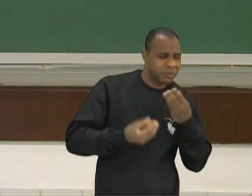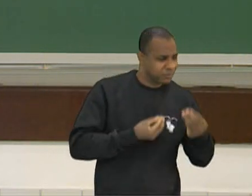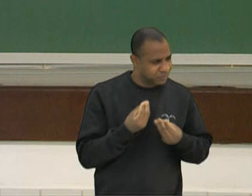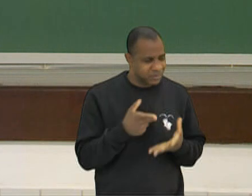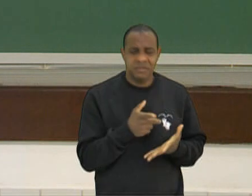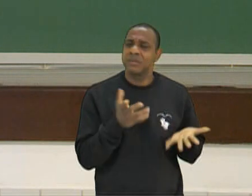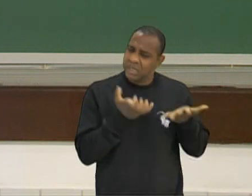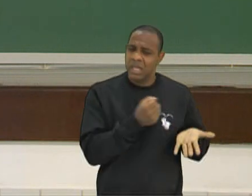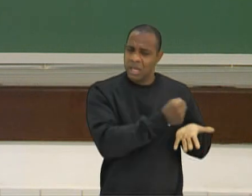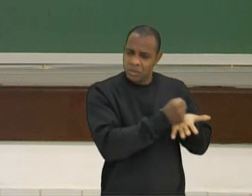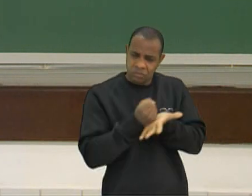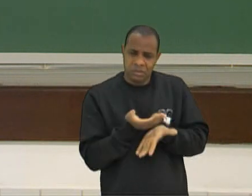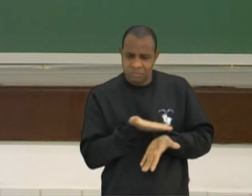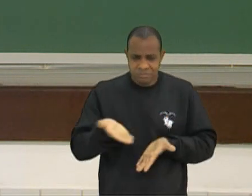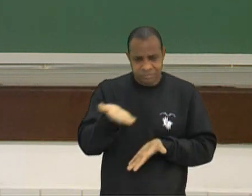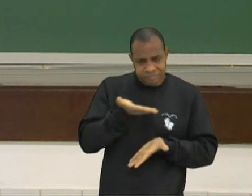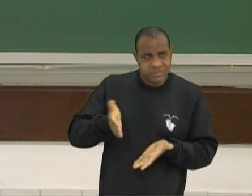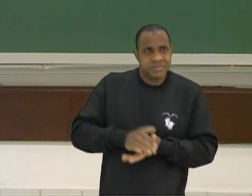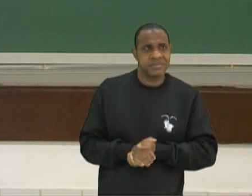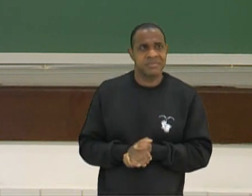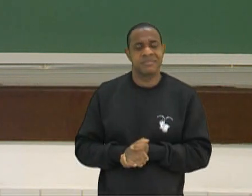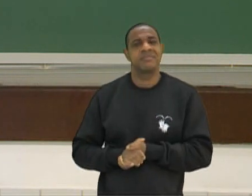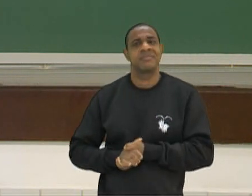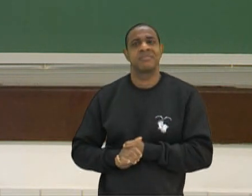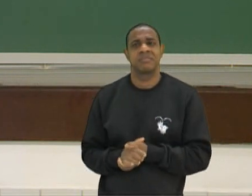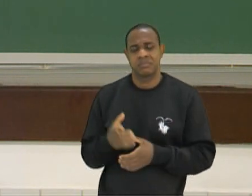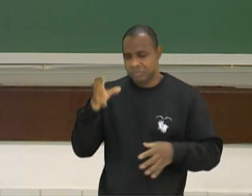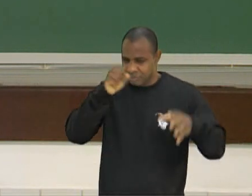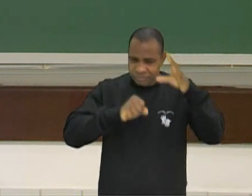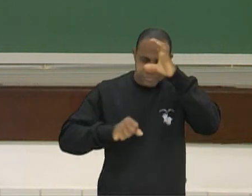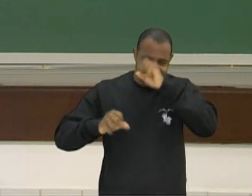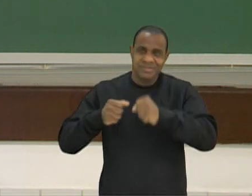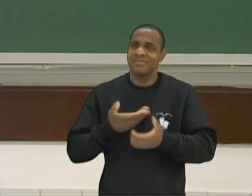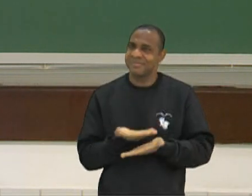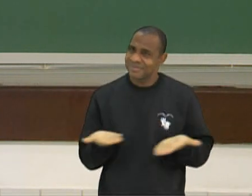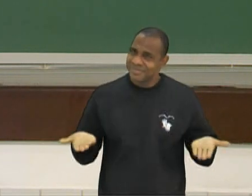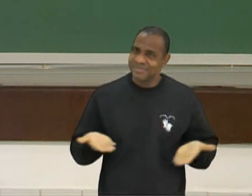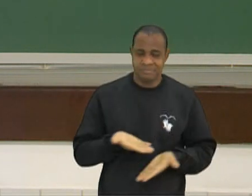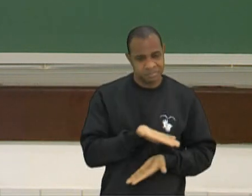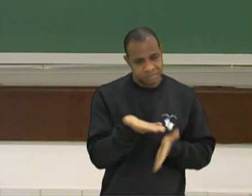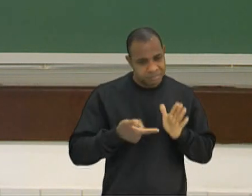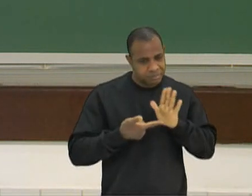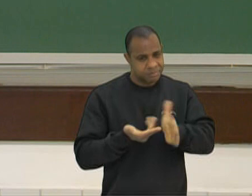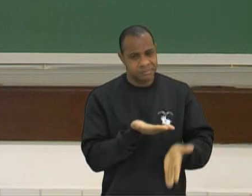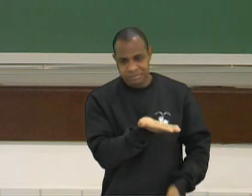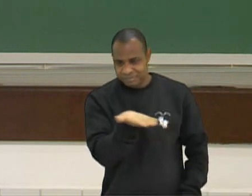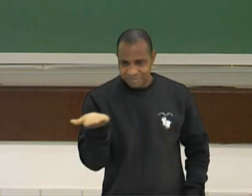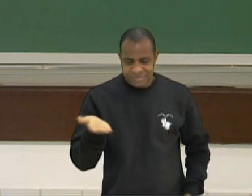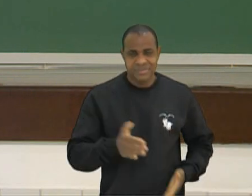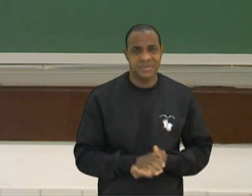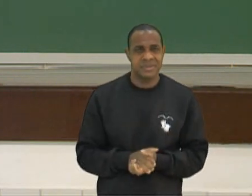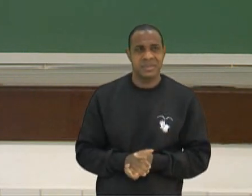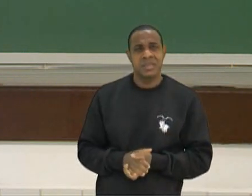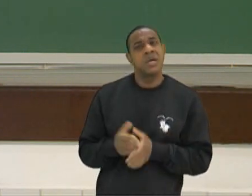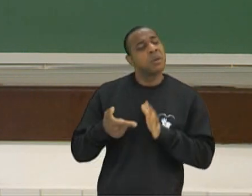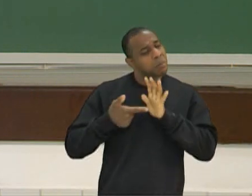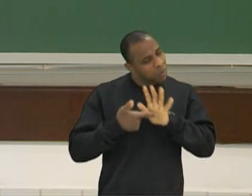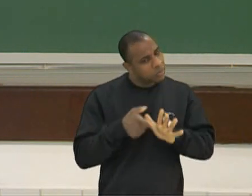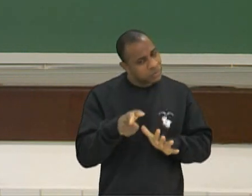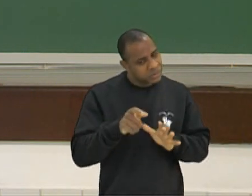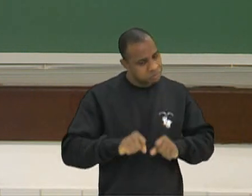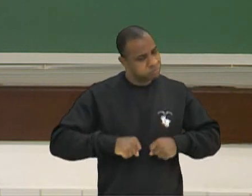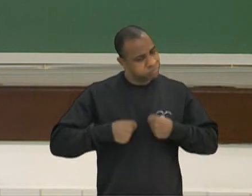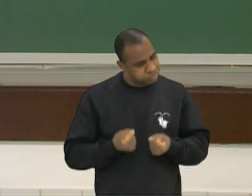lhe ajudar. O nosso conceito do ensino-aprendizagem é direcionado para você, estudante. Então, mostre as